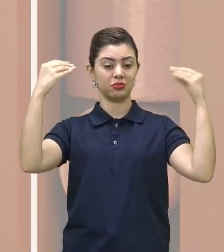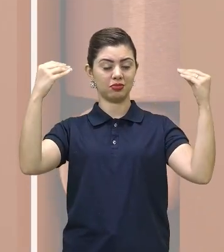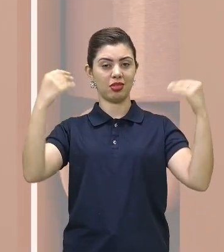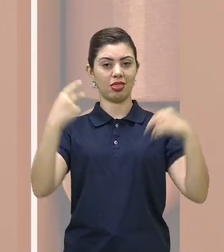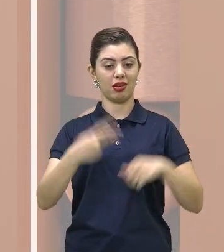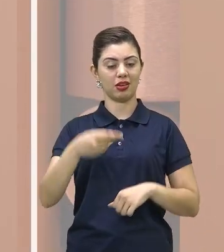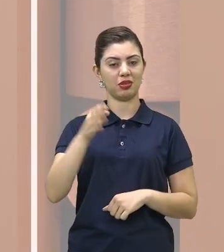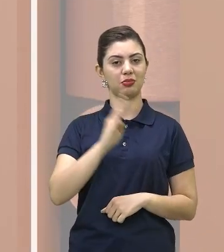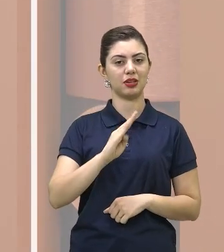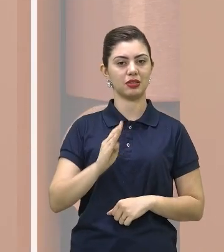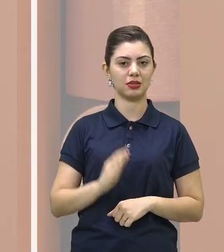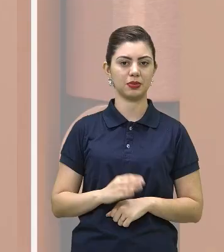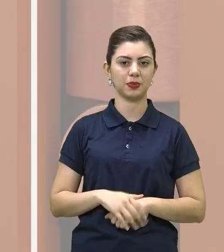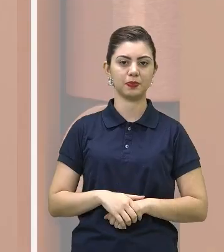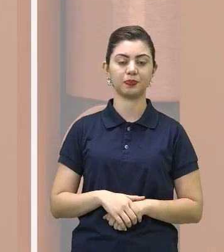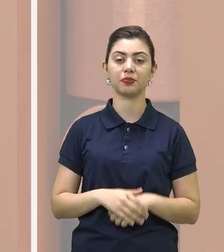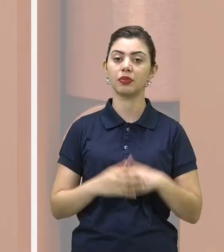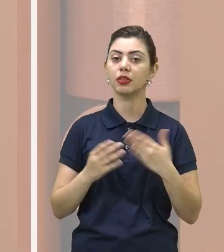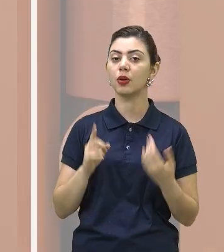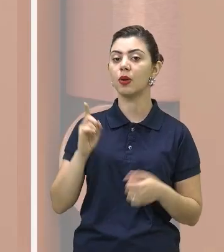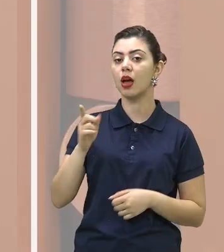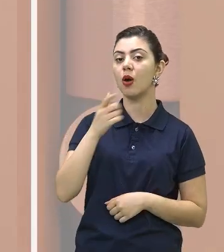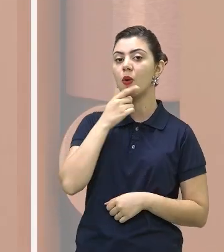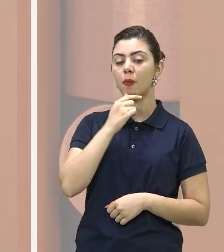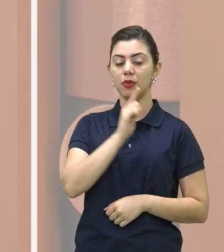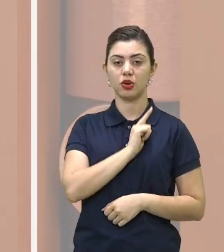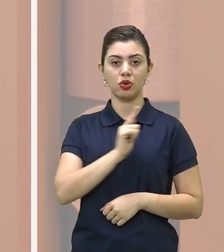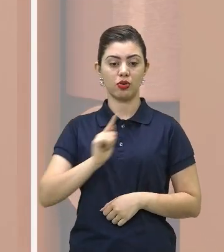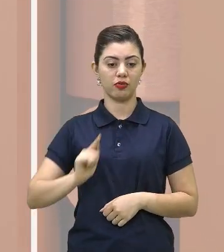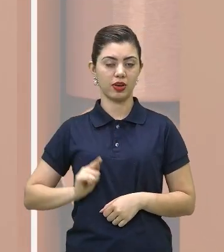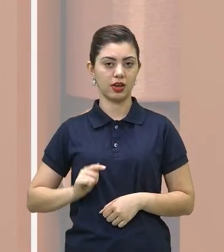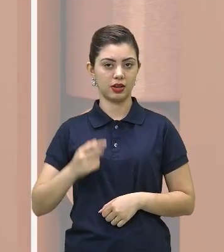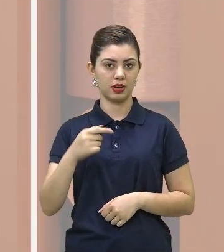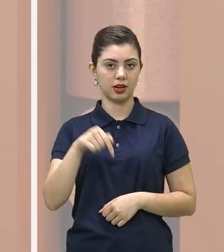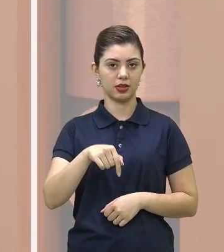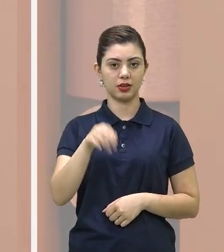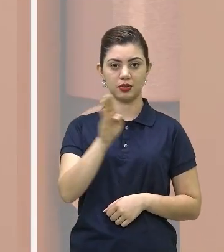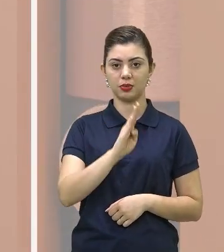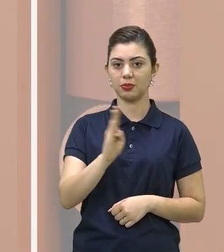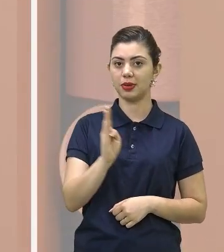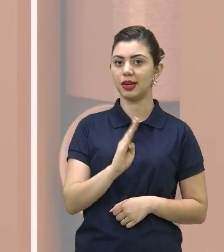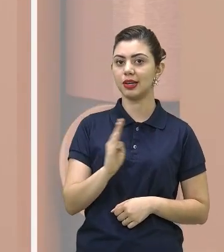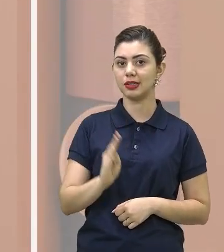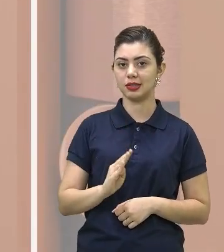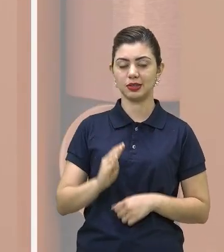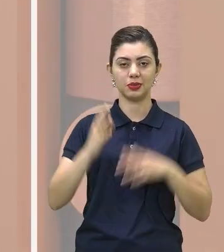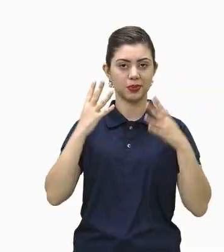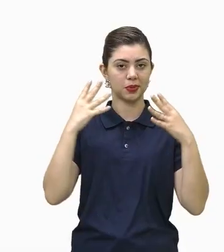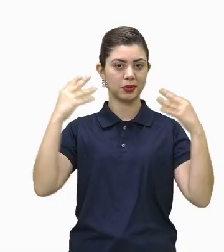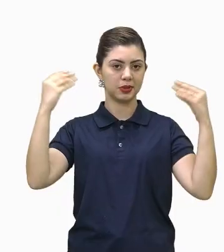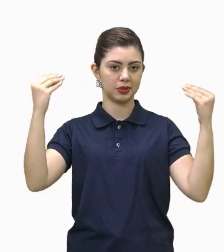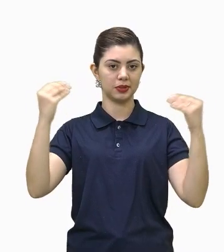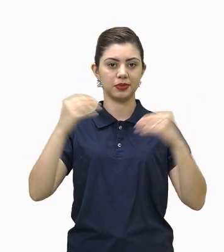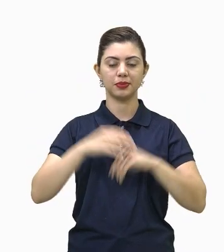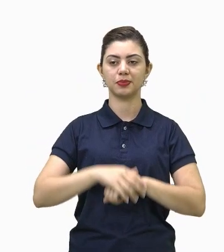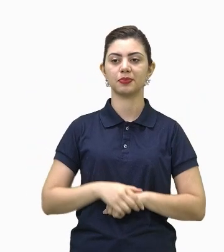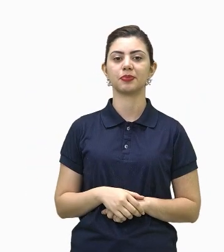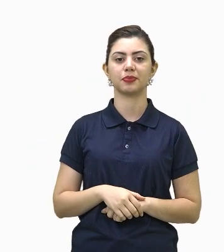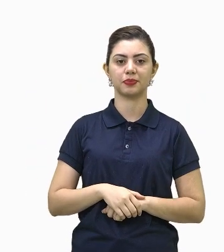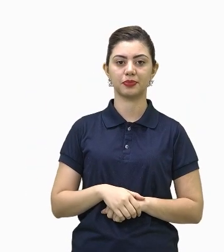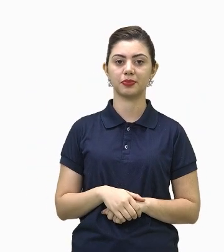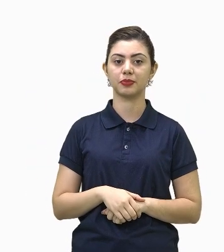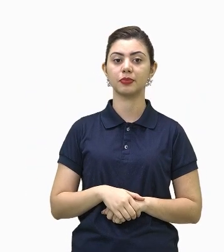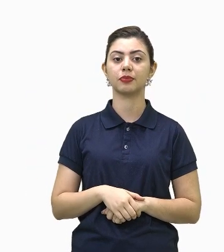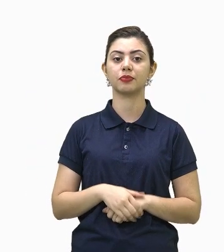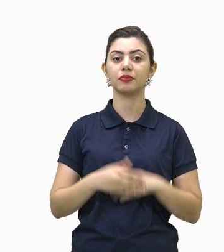brasileiras, tá? É ele então que vai governar esse Brasil que a gente chama então de Brasil holandês. Acompanhe comigo. Maurício